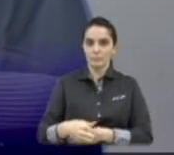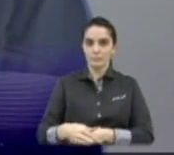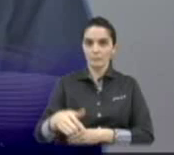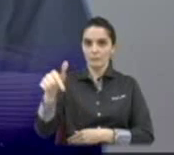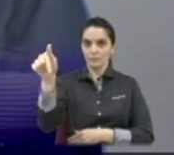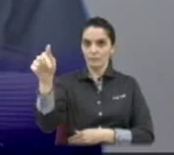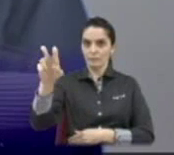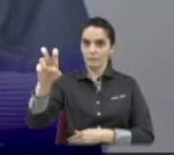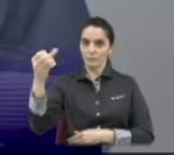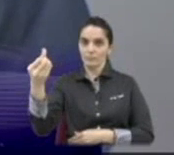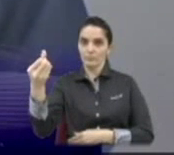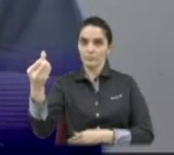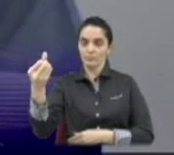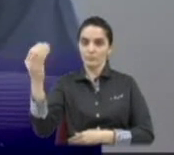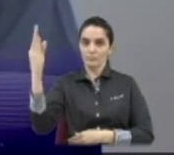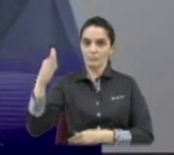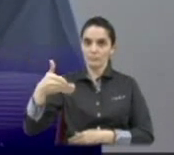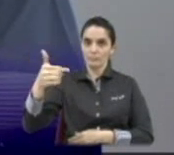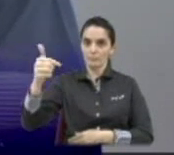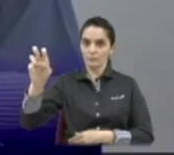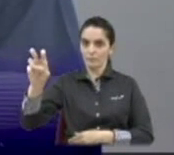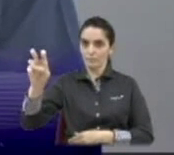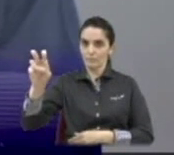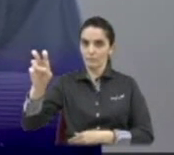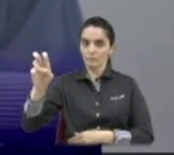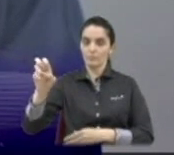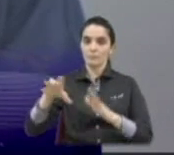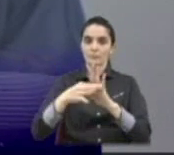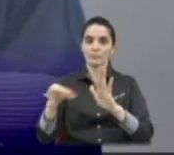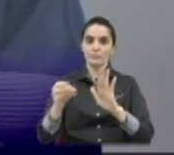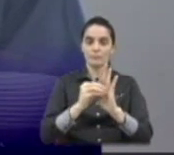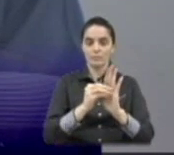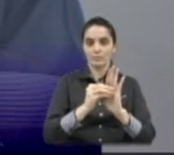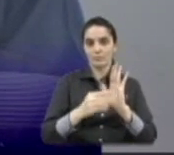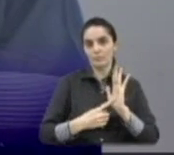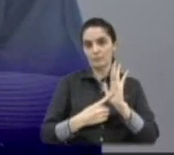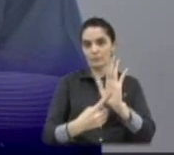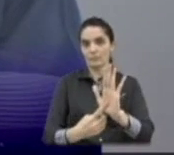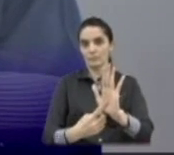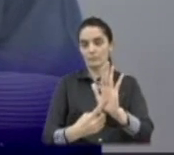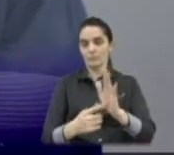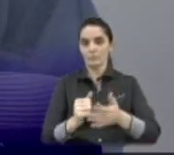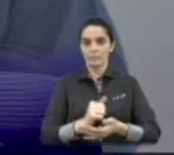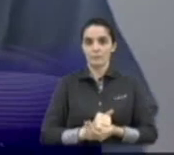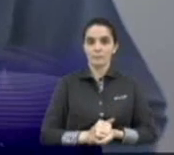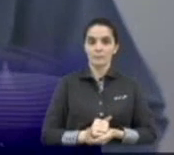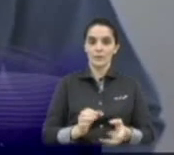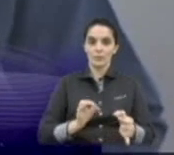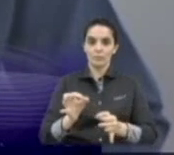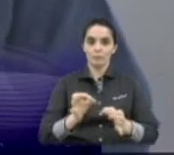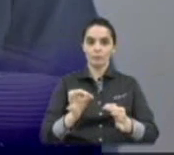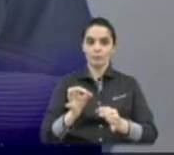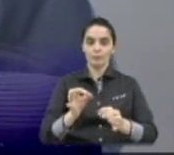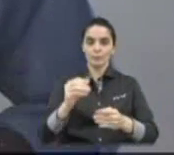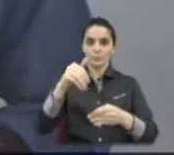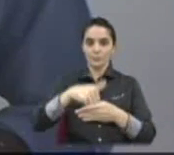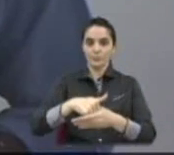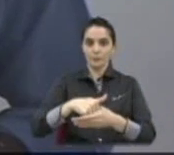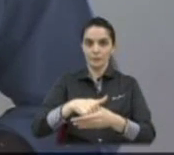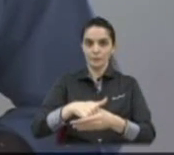4765/15, que ela foi apresentada, emendas apresentadas anteriormente, e o projeto que nós vamos votar hoje nessa